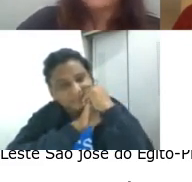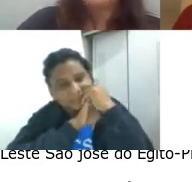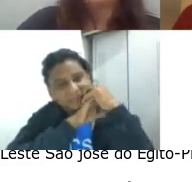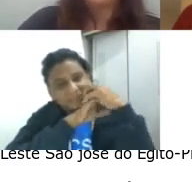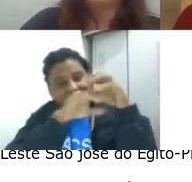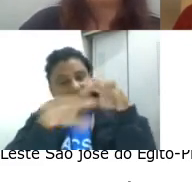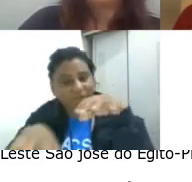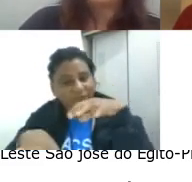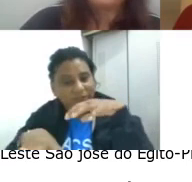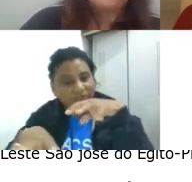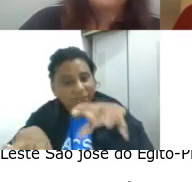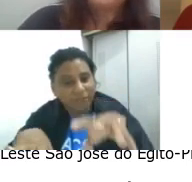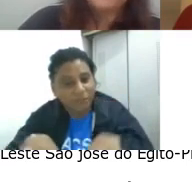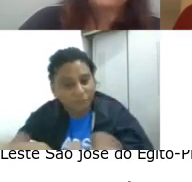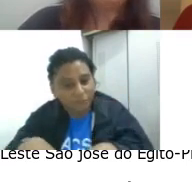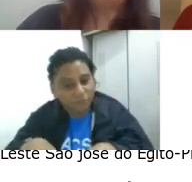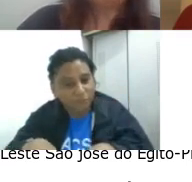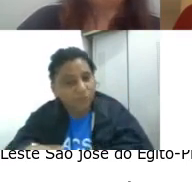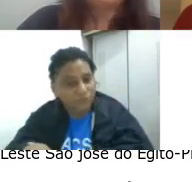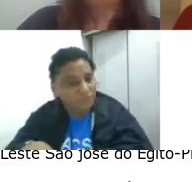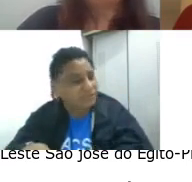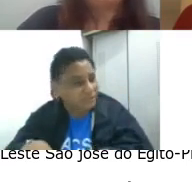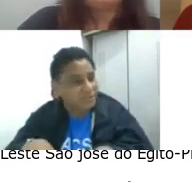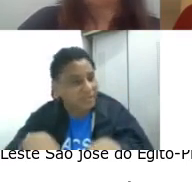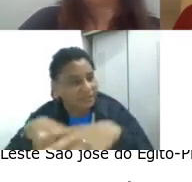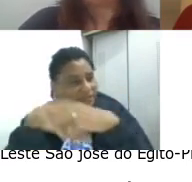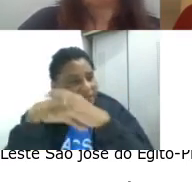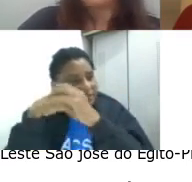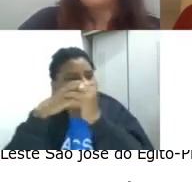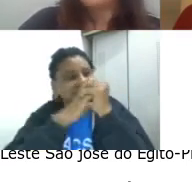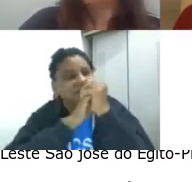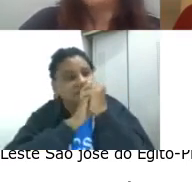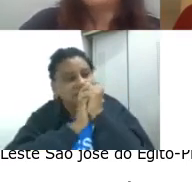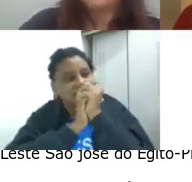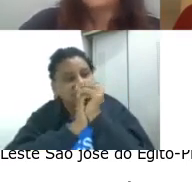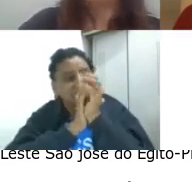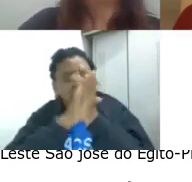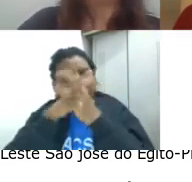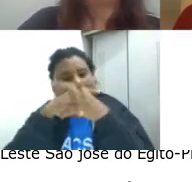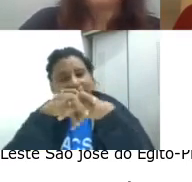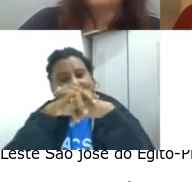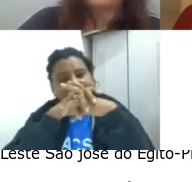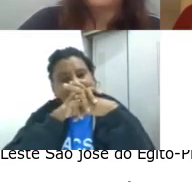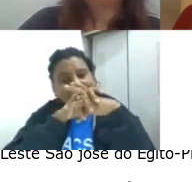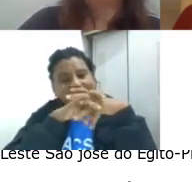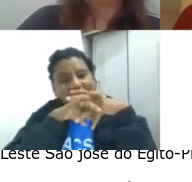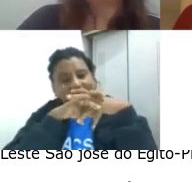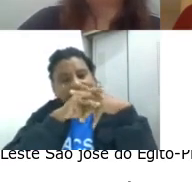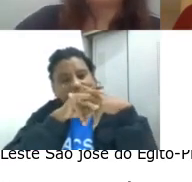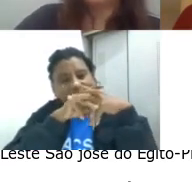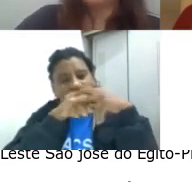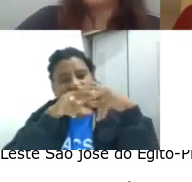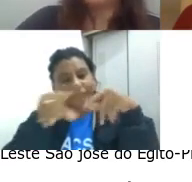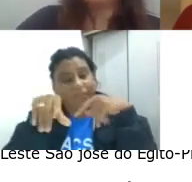profissional de saúde que está acompanhando mais diretamente o caso o médico, o enfermeiro registra os exames realizados os contatos avaliados